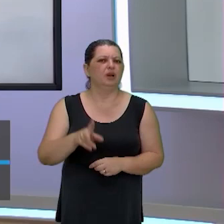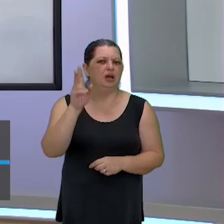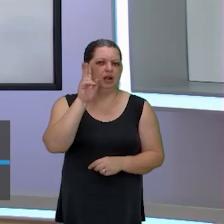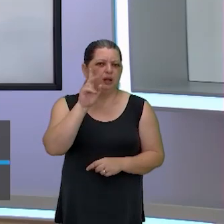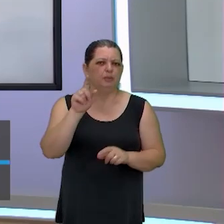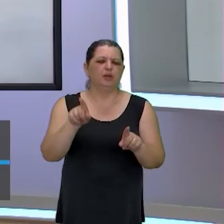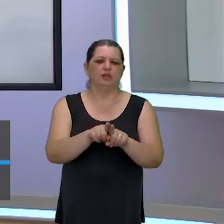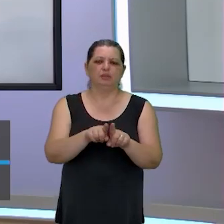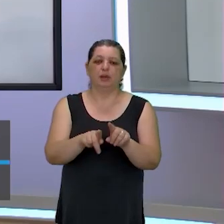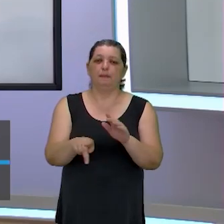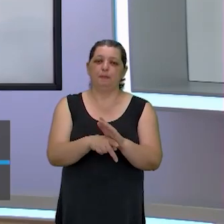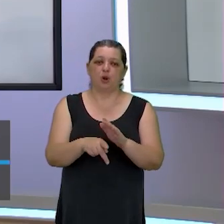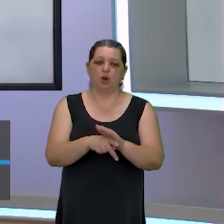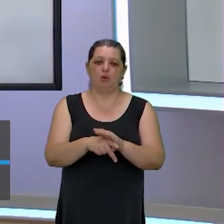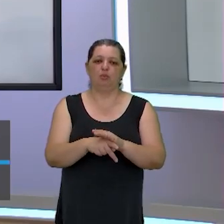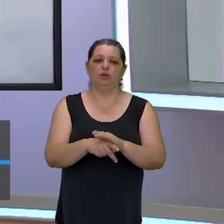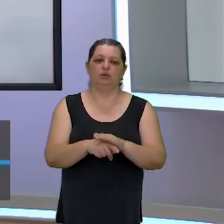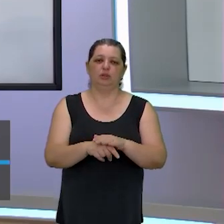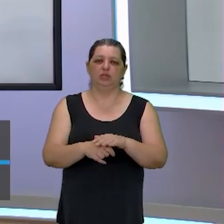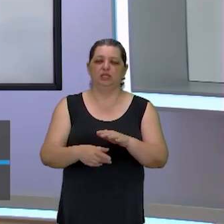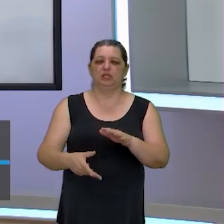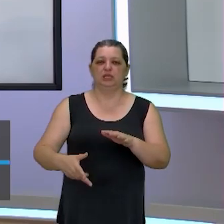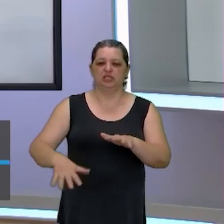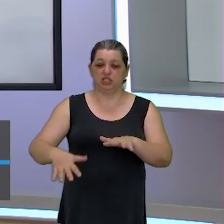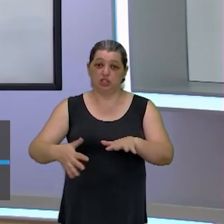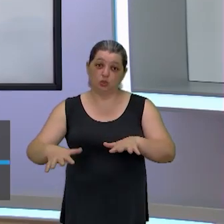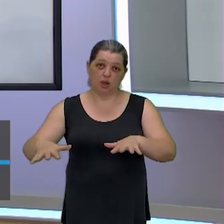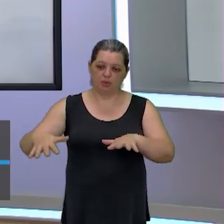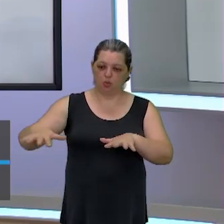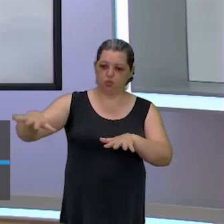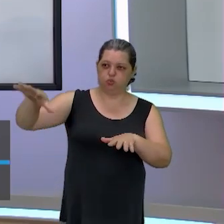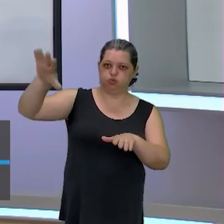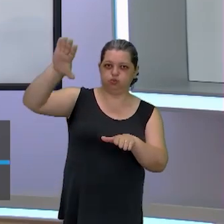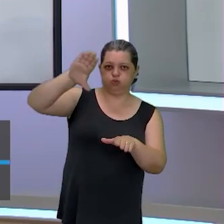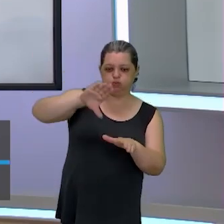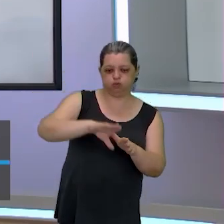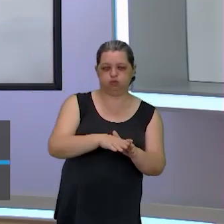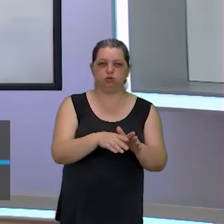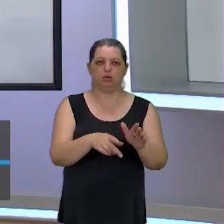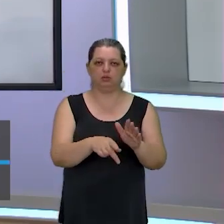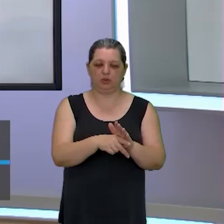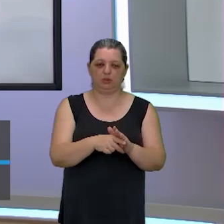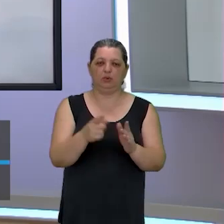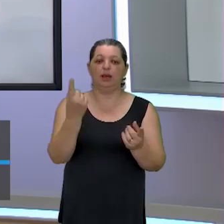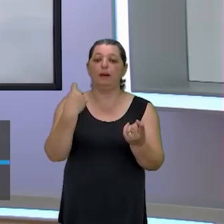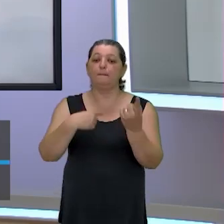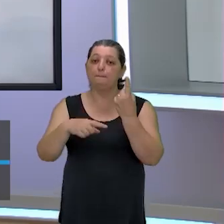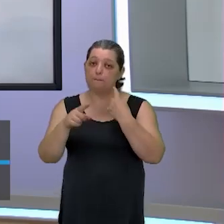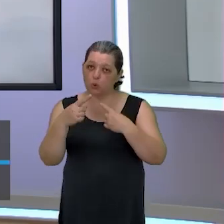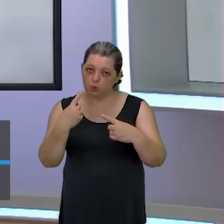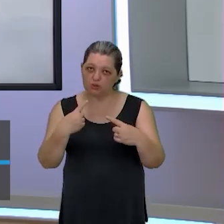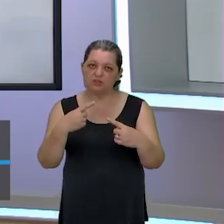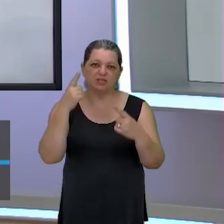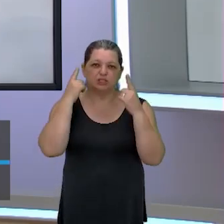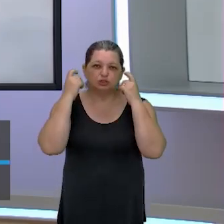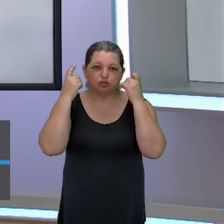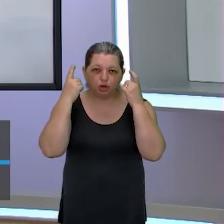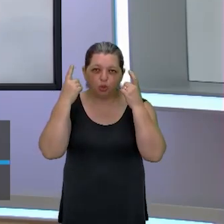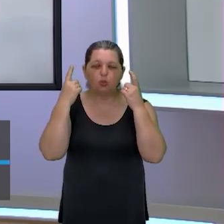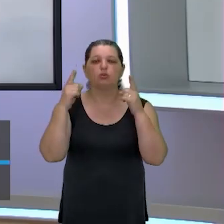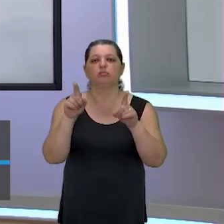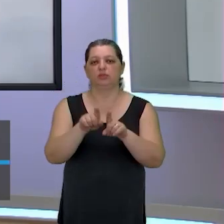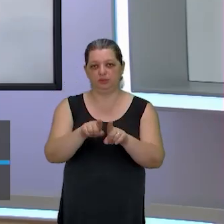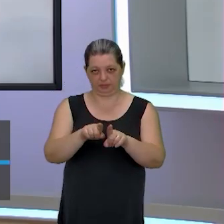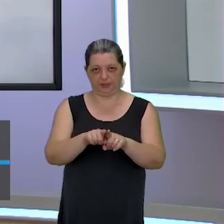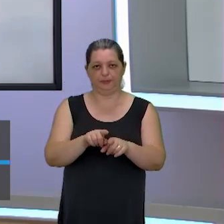tsunamis ondas sísmicas Tá certo onda sísmica a música e as